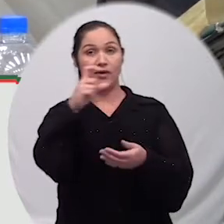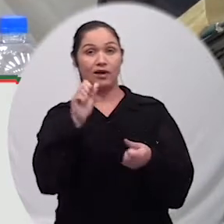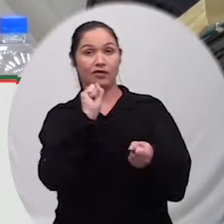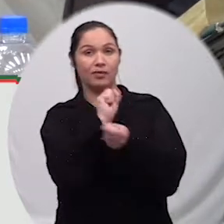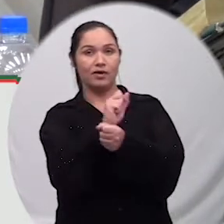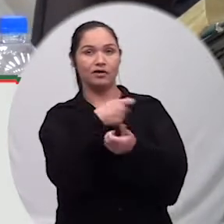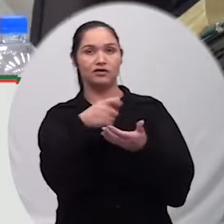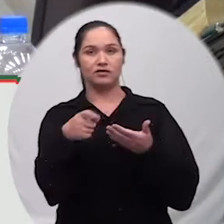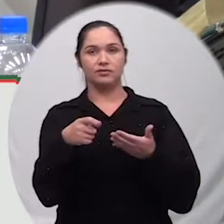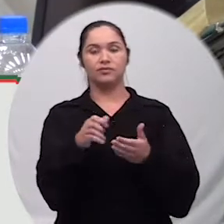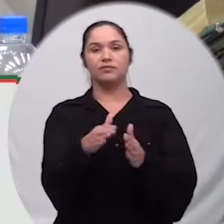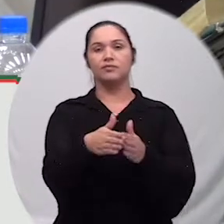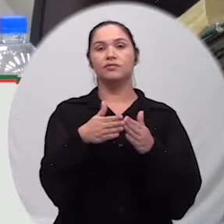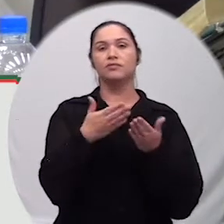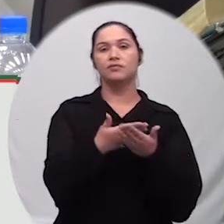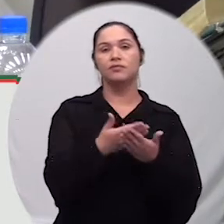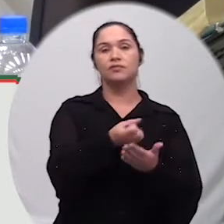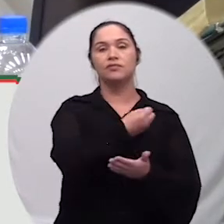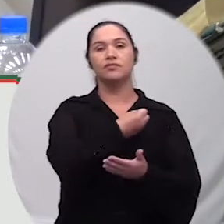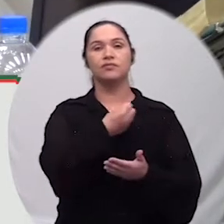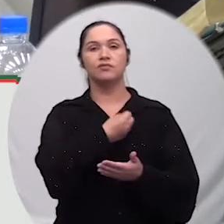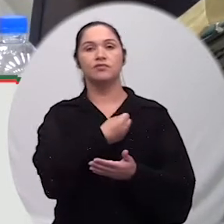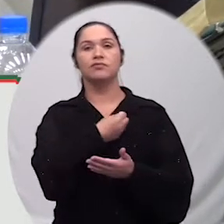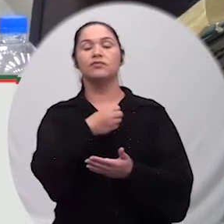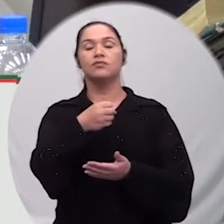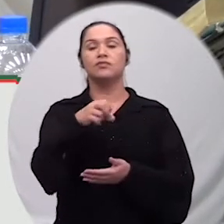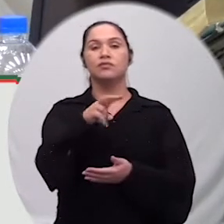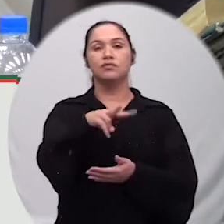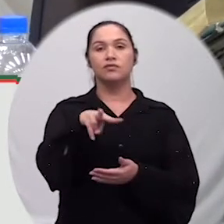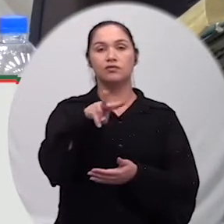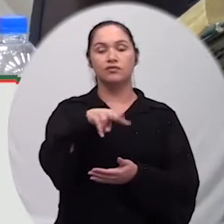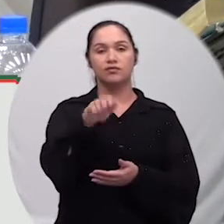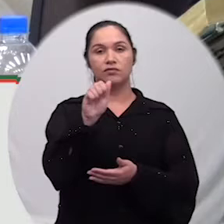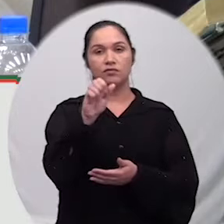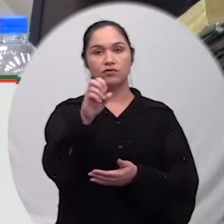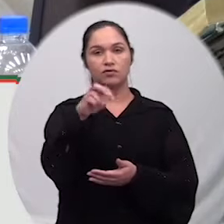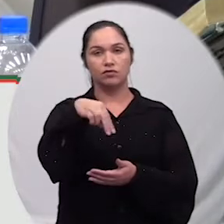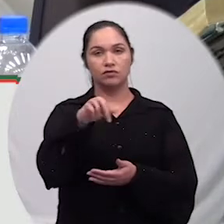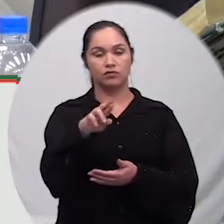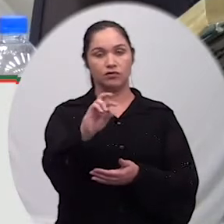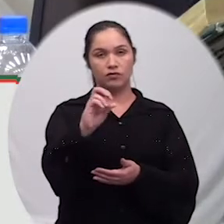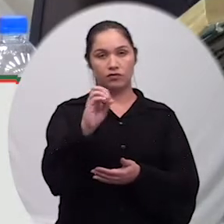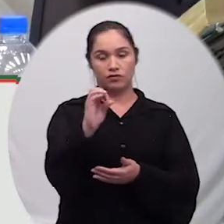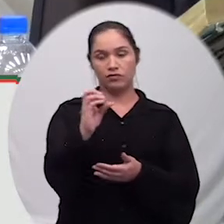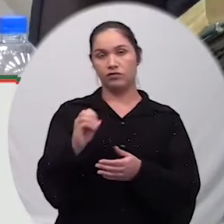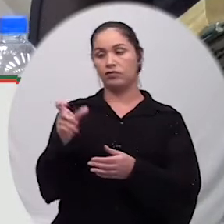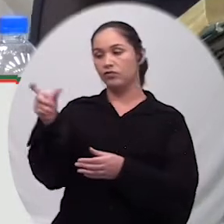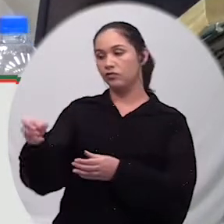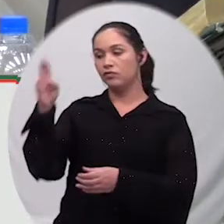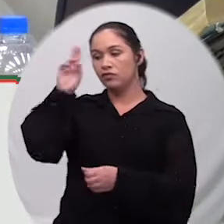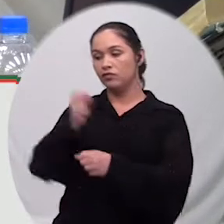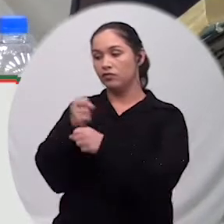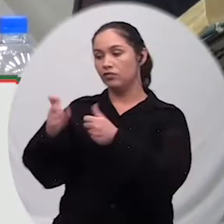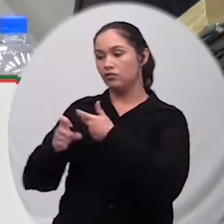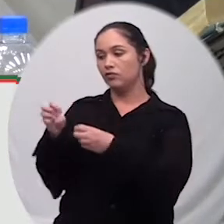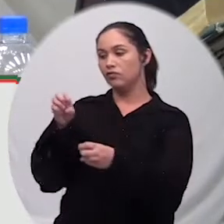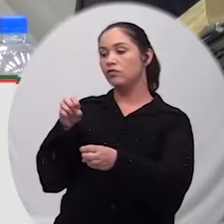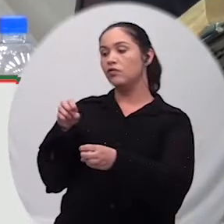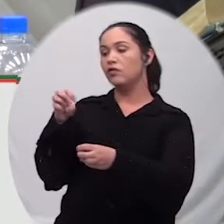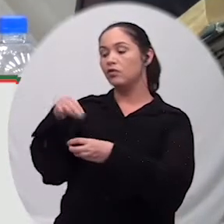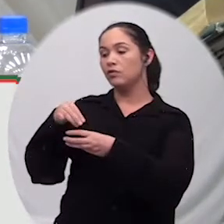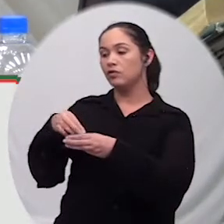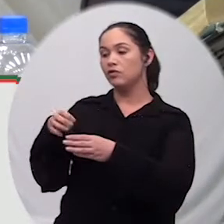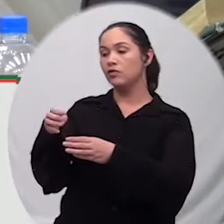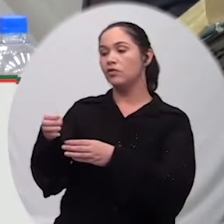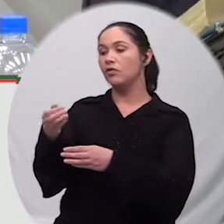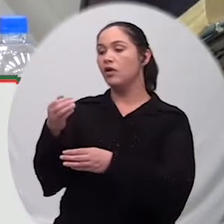autoria vereador Ademir Honorato, assunto em vídeo expediente ao chefe do Poder Executivo Municipal, solicitando a seguinte informação, que encaminhe